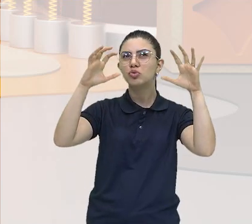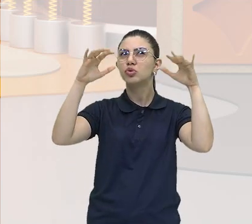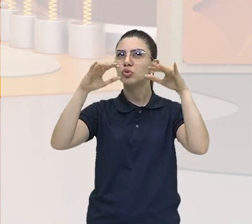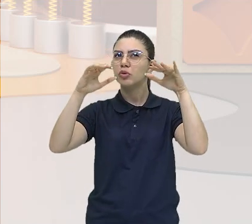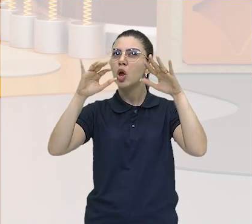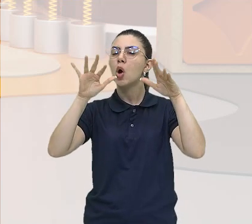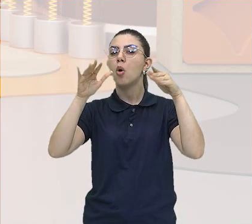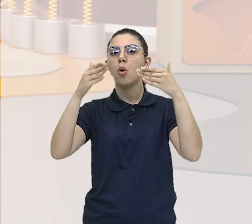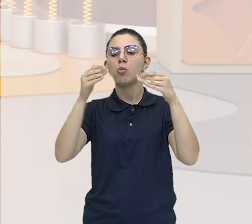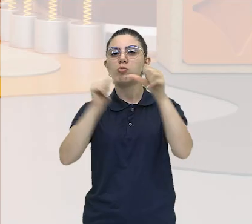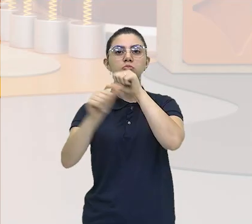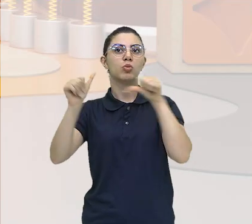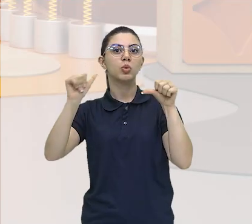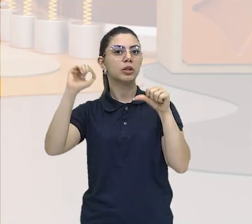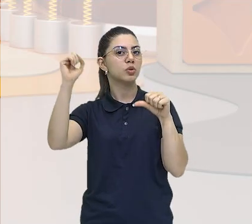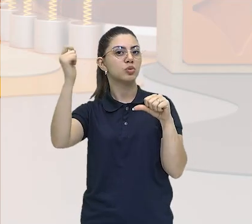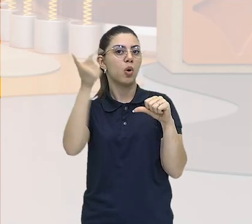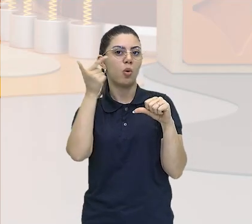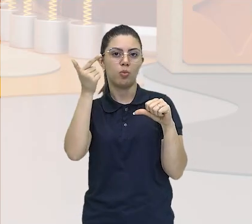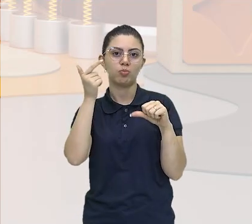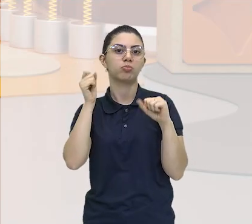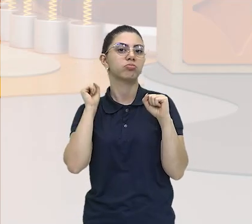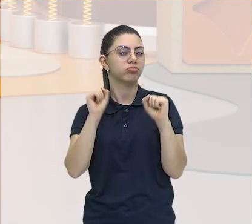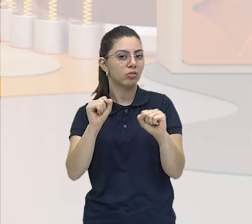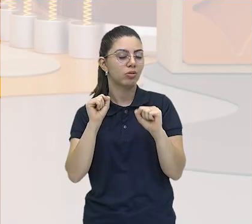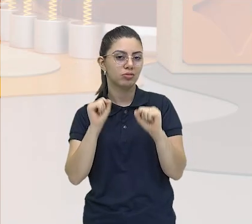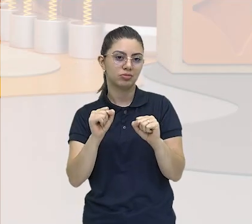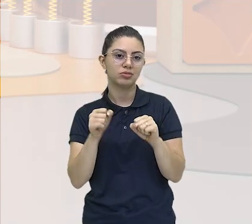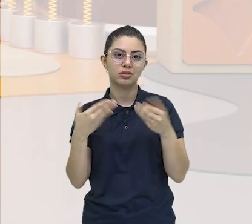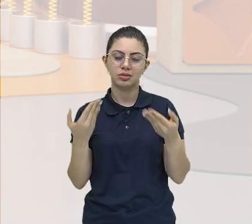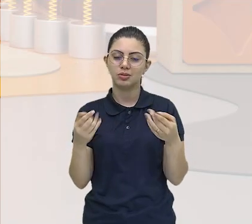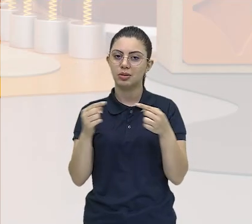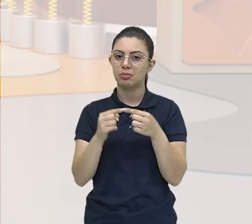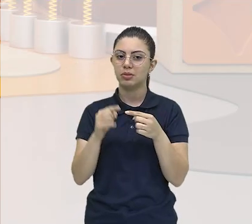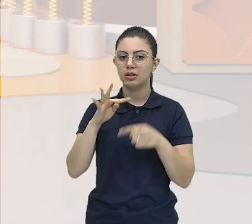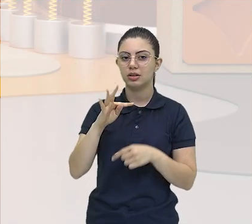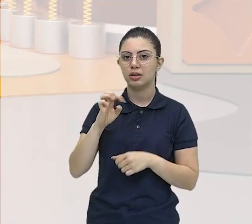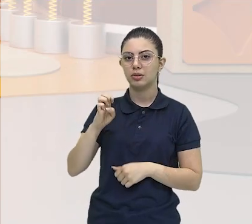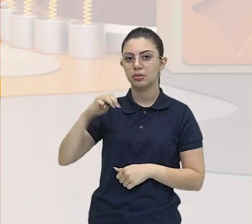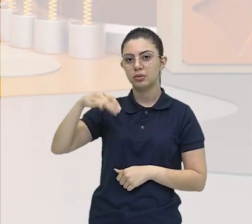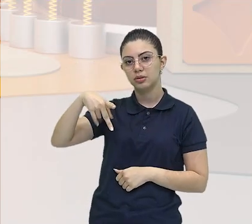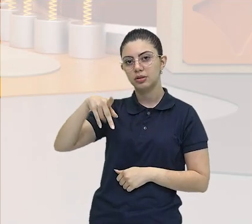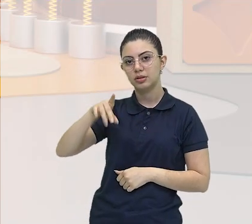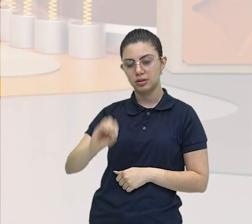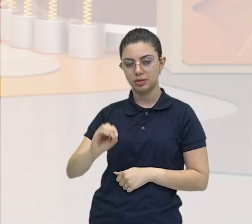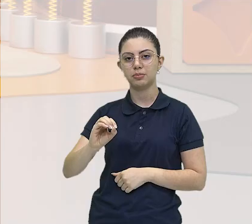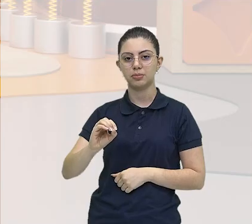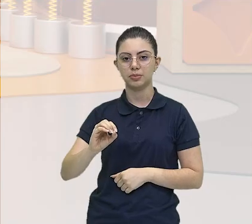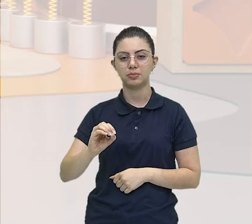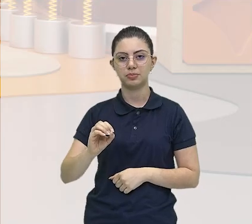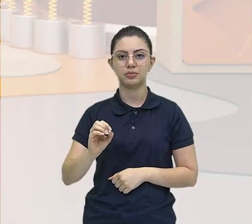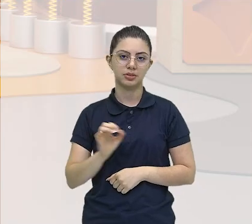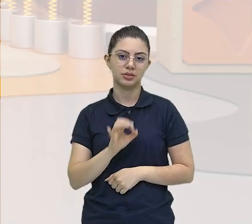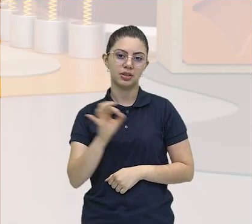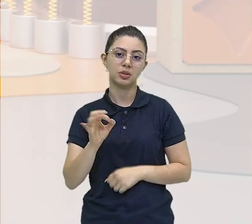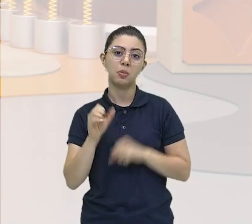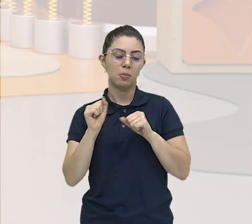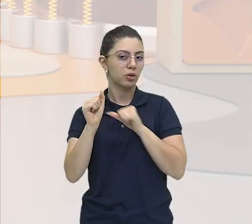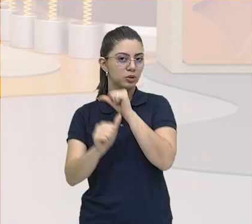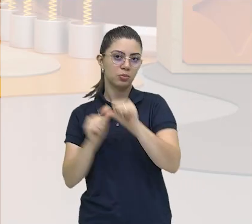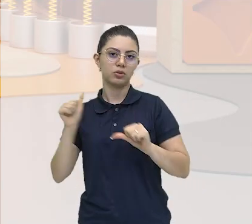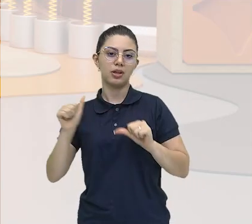agora o tempo está ensolarado. Então, tempo atmosférico é algo mais momentâneo, que é diferente